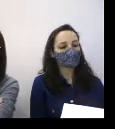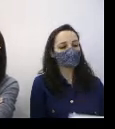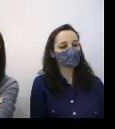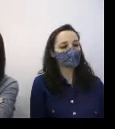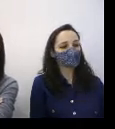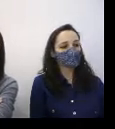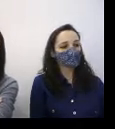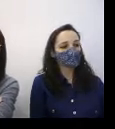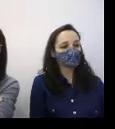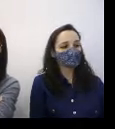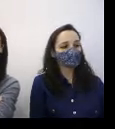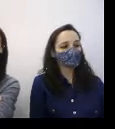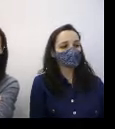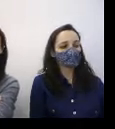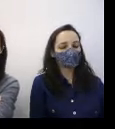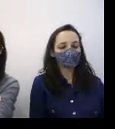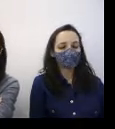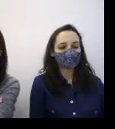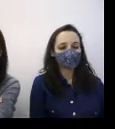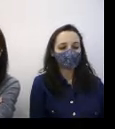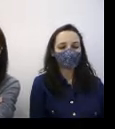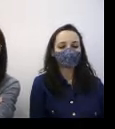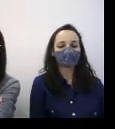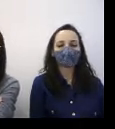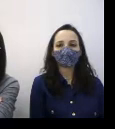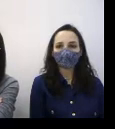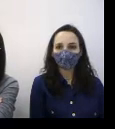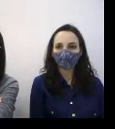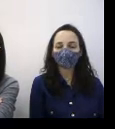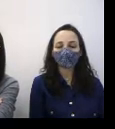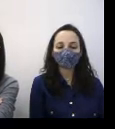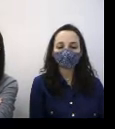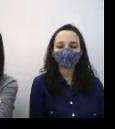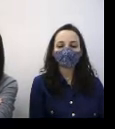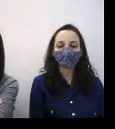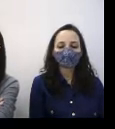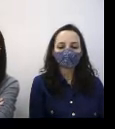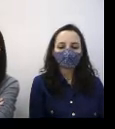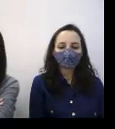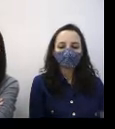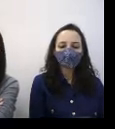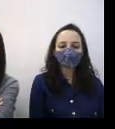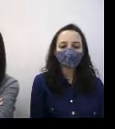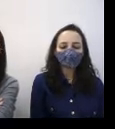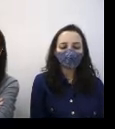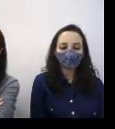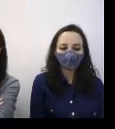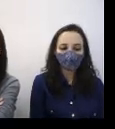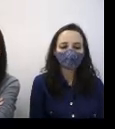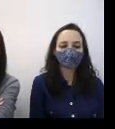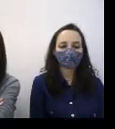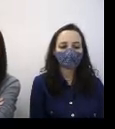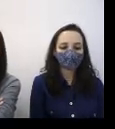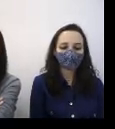afeto predominante inclui o sentimento de vazio e de perda, né? Então, já na depressão, né, que a gente diz